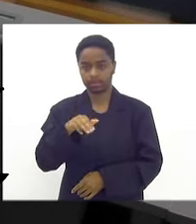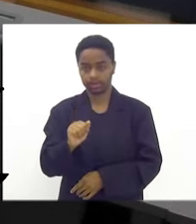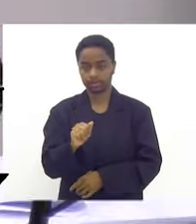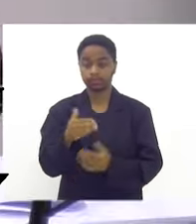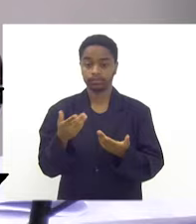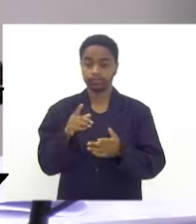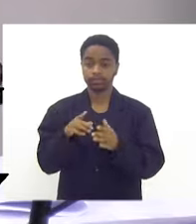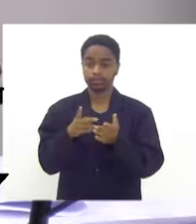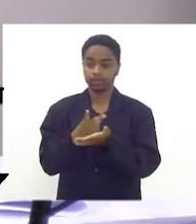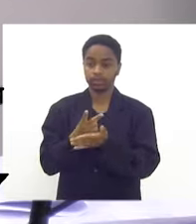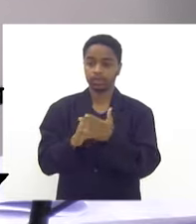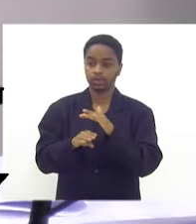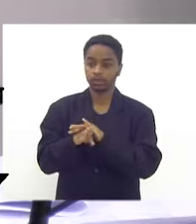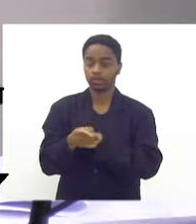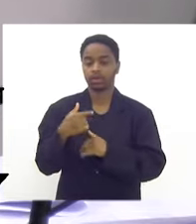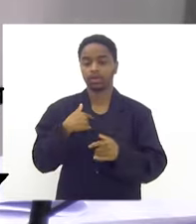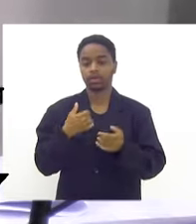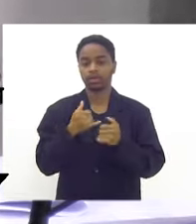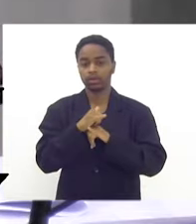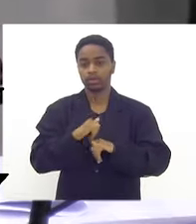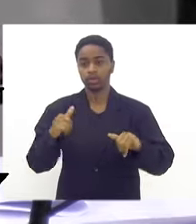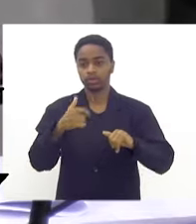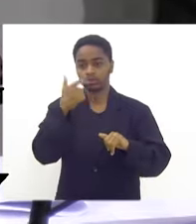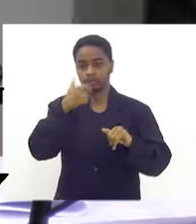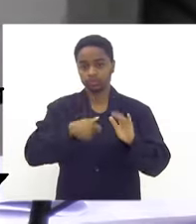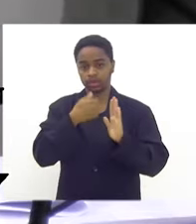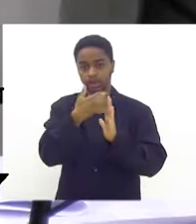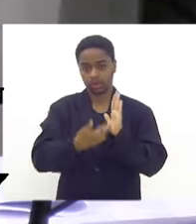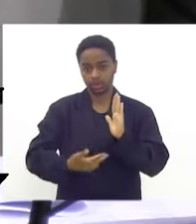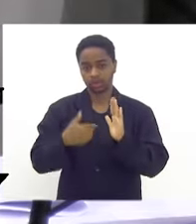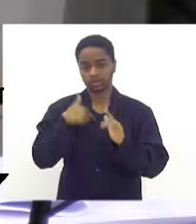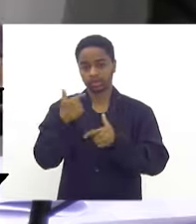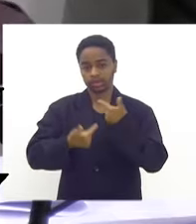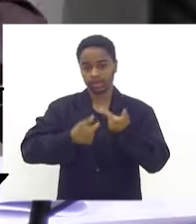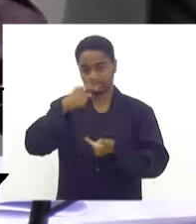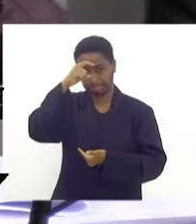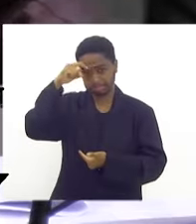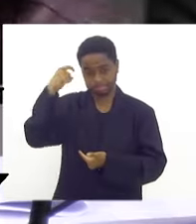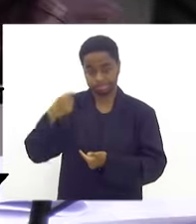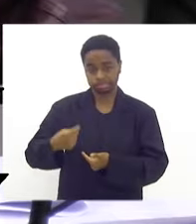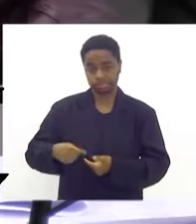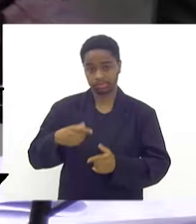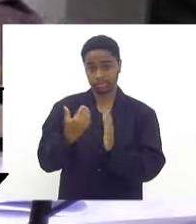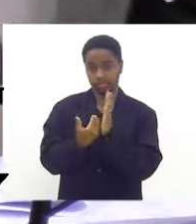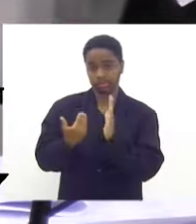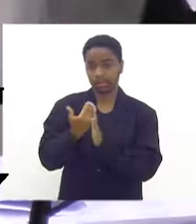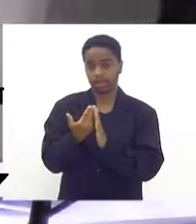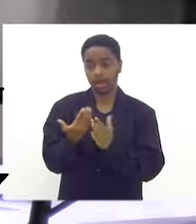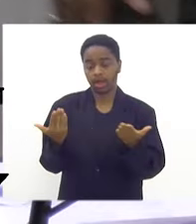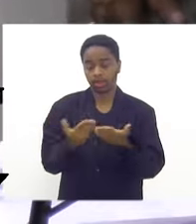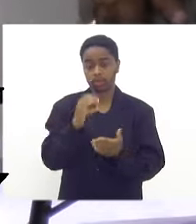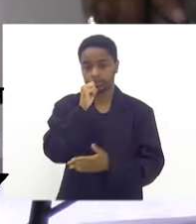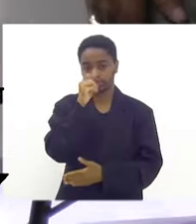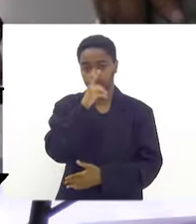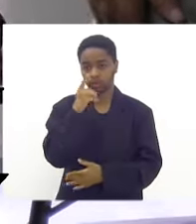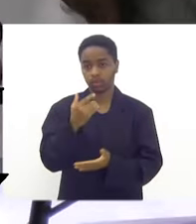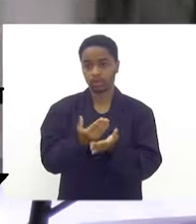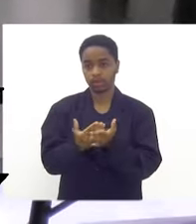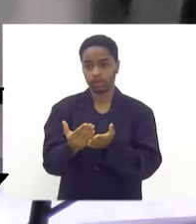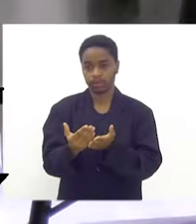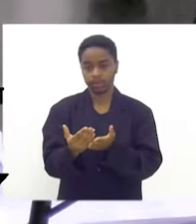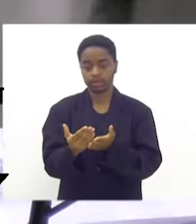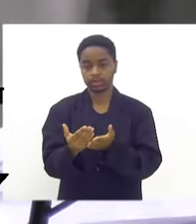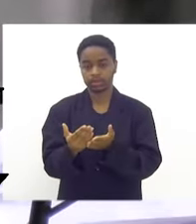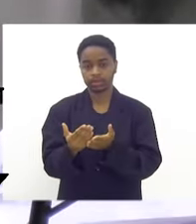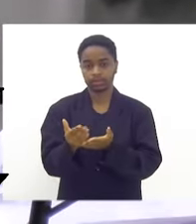prax primeiro dizer que agora tô como relator então tô trabalhando muito mais né final de semana vou já iniciar a primeira etapa do de